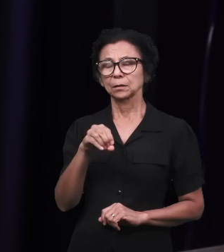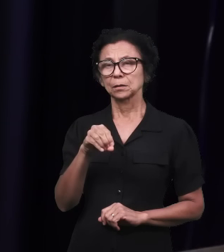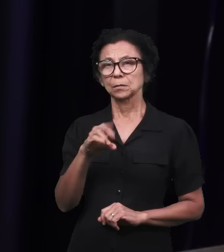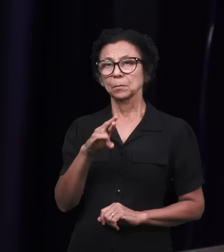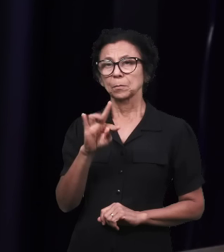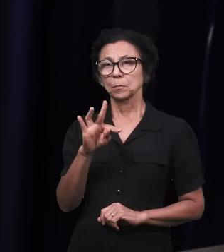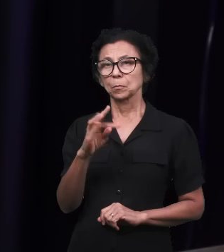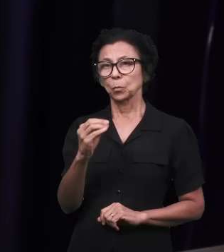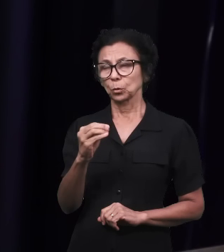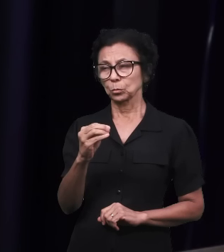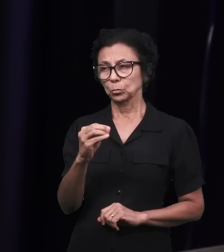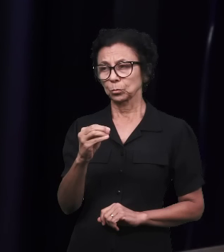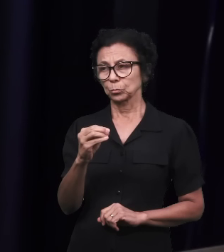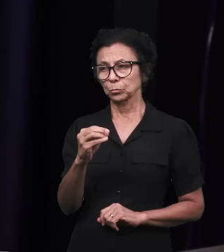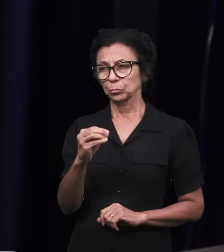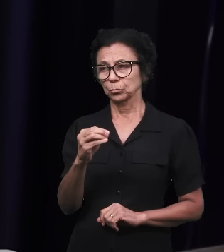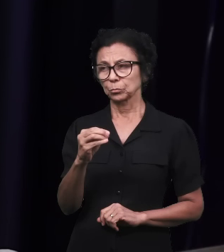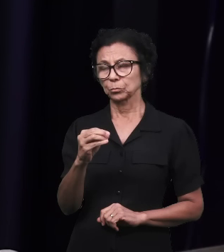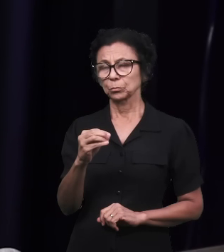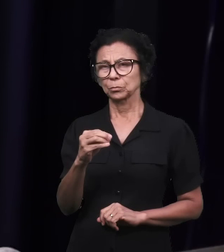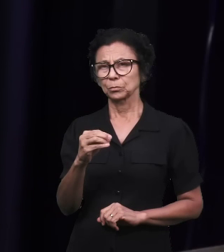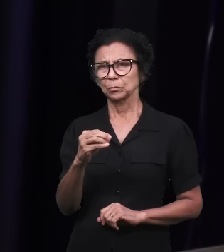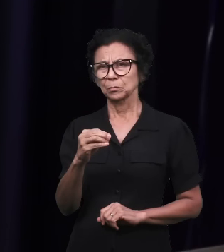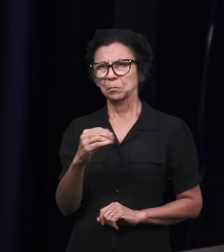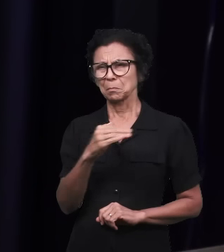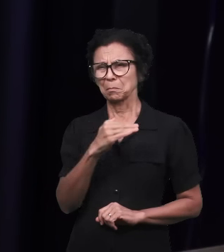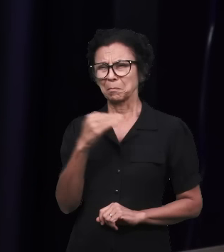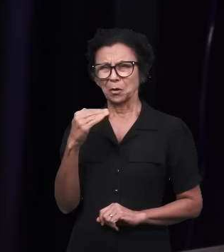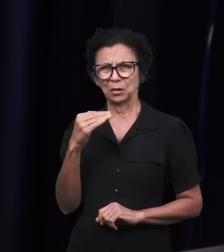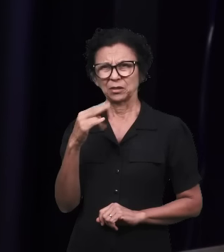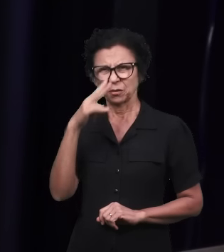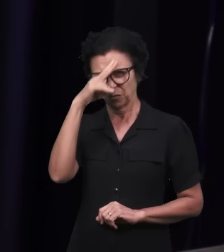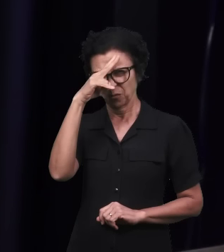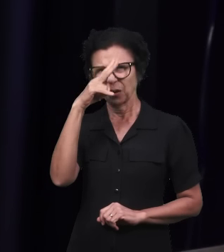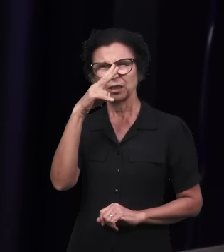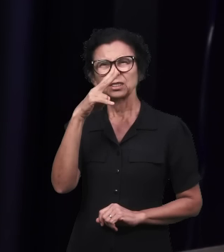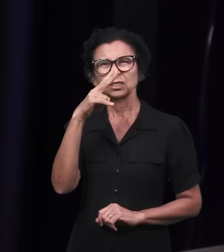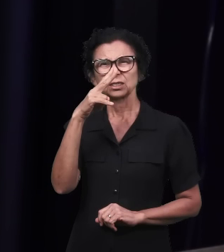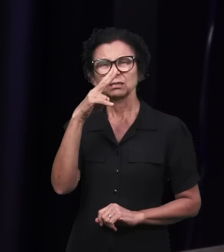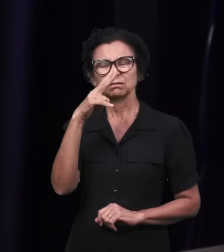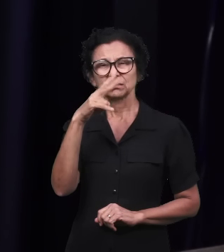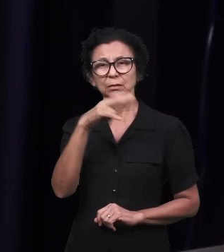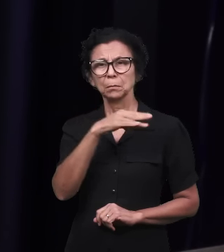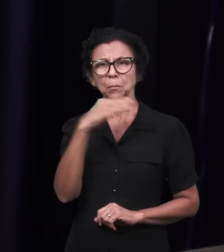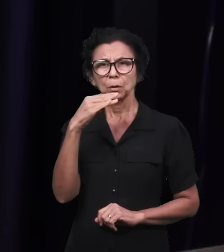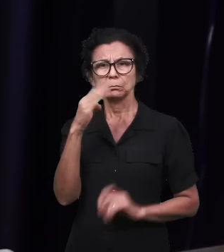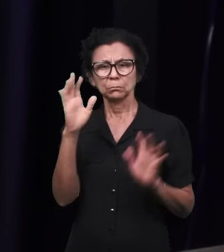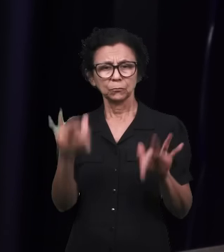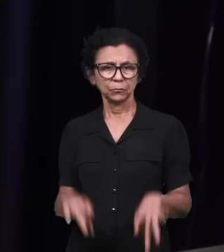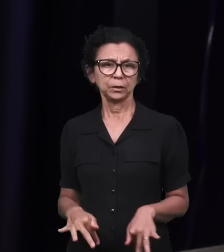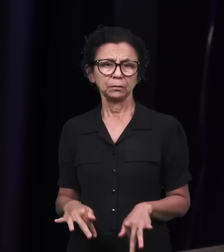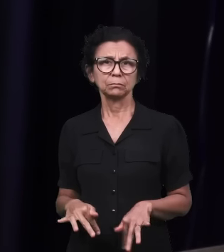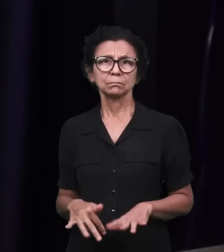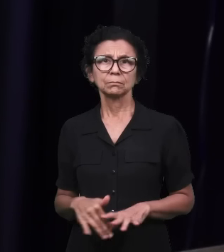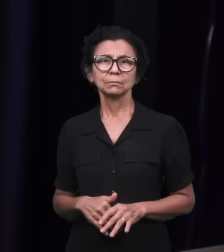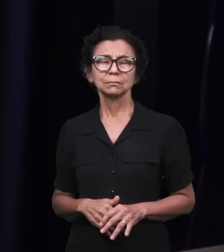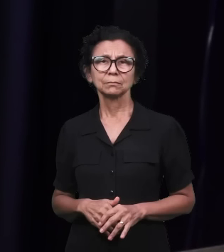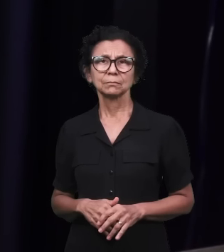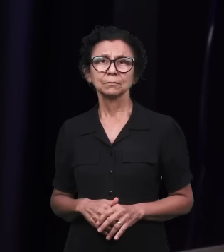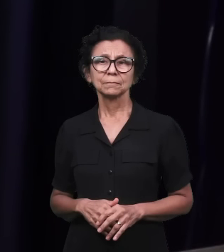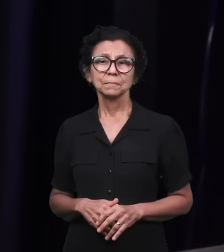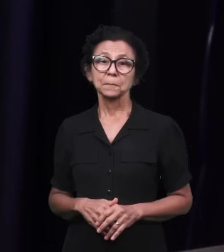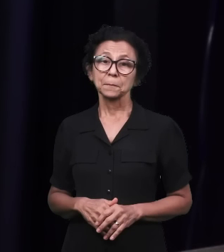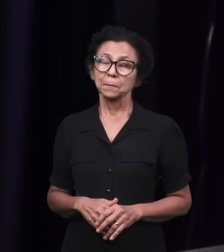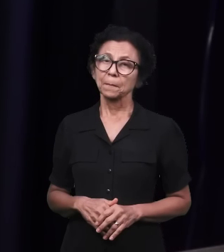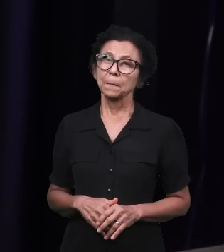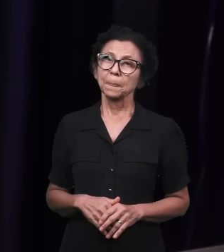forte, porque a morte põe fim em tudo. E muitas vezes o homem pode se encontrar numa situação em